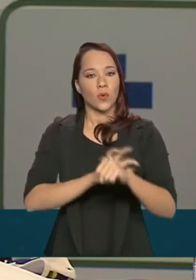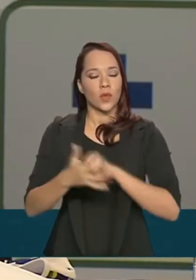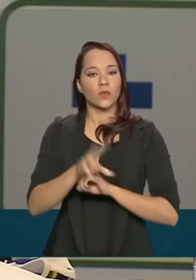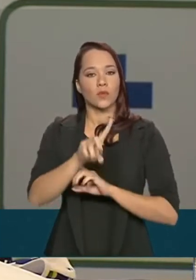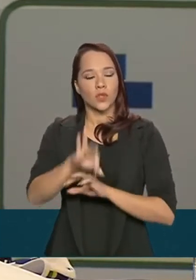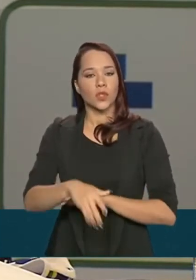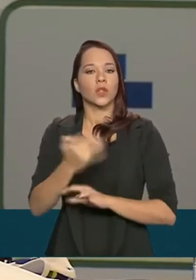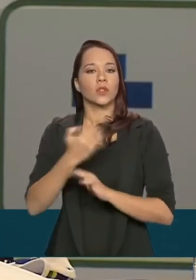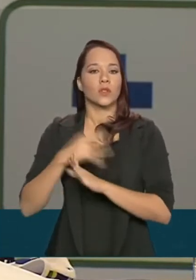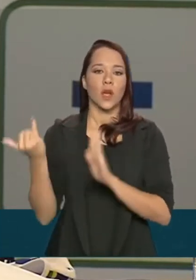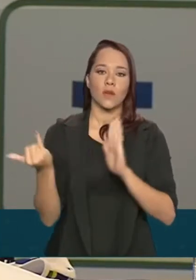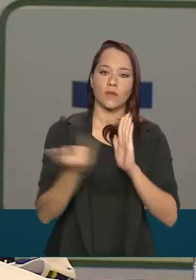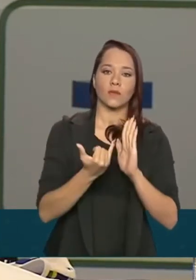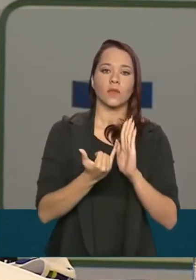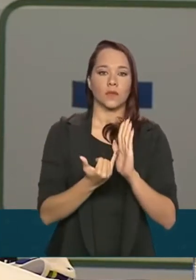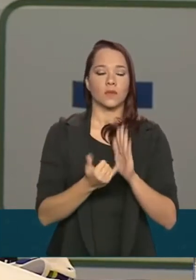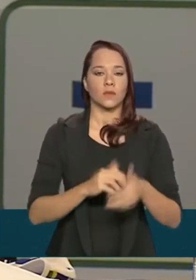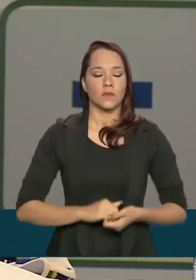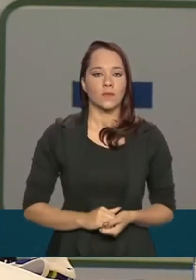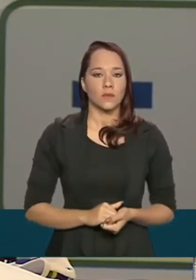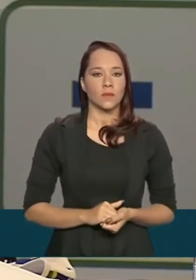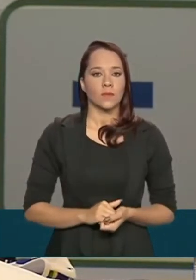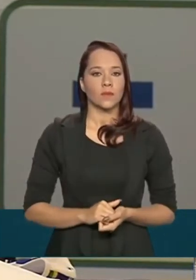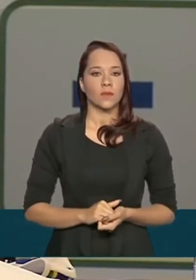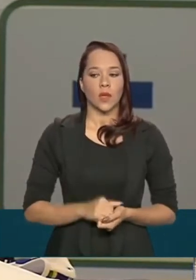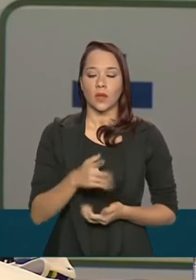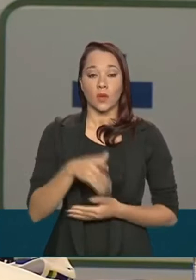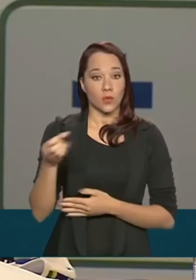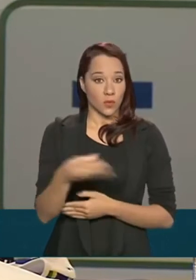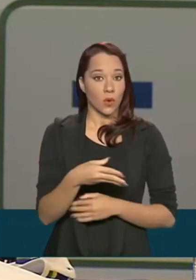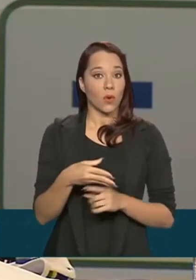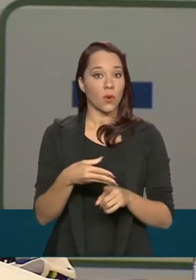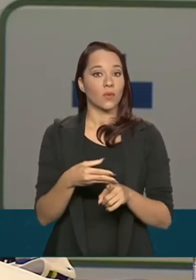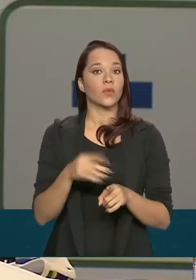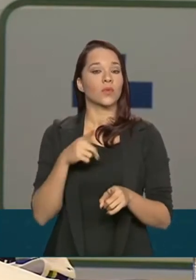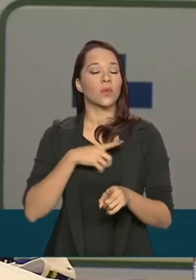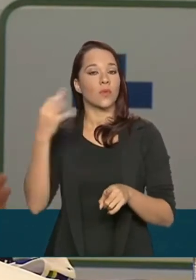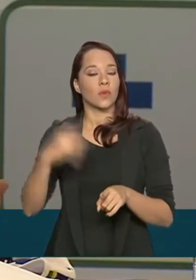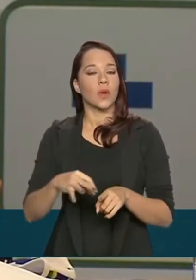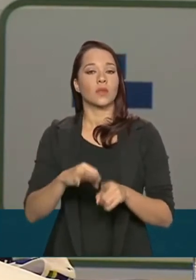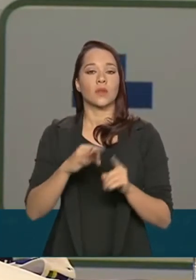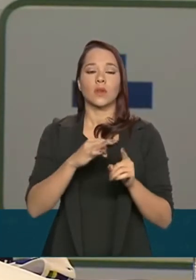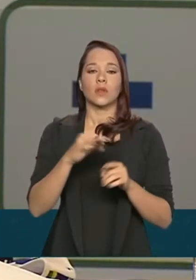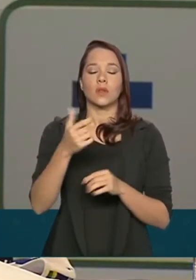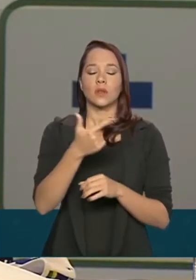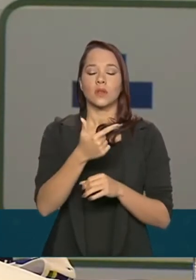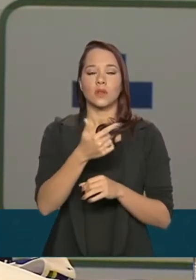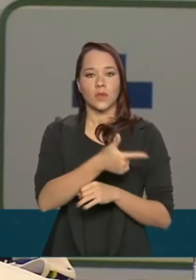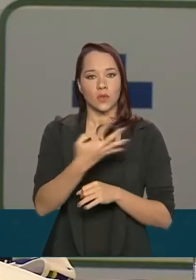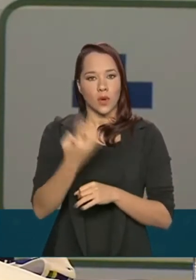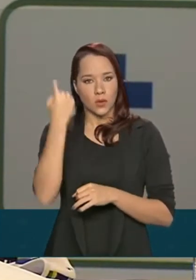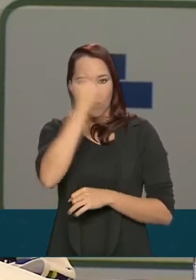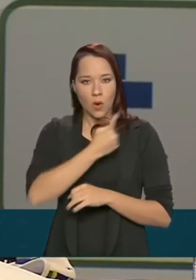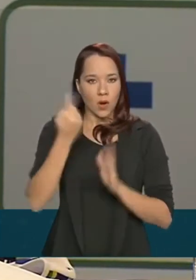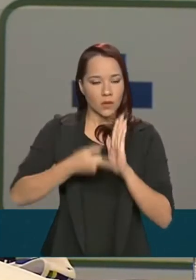de notificação, né? Os novos registros nas últimas 24 horas